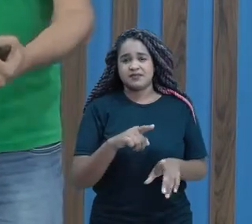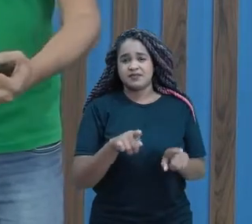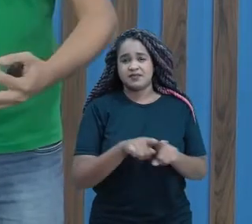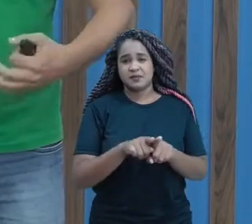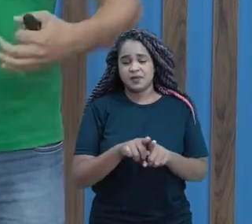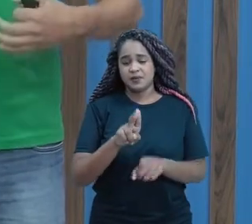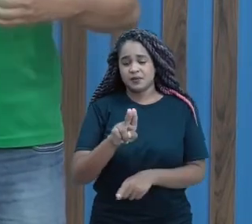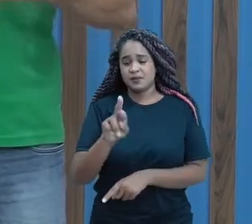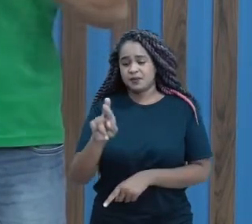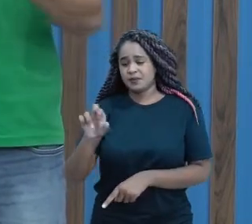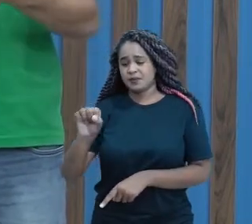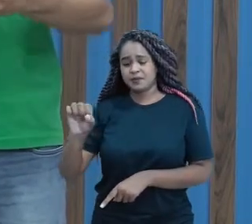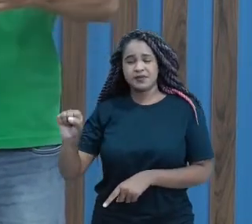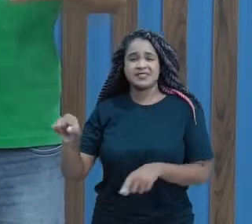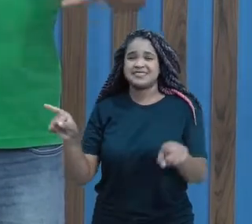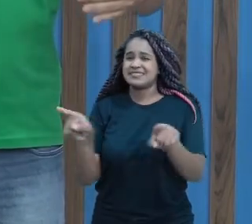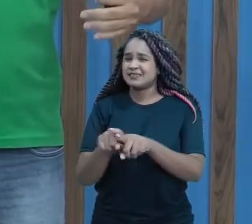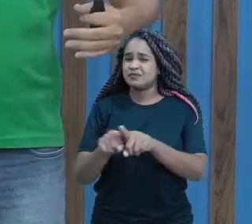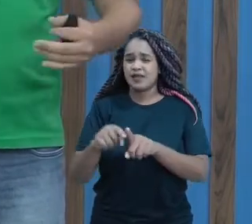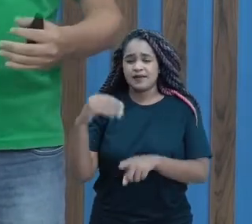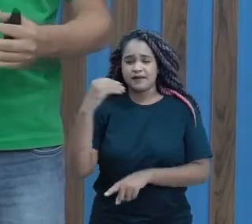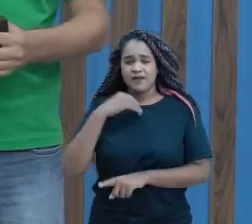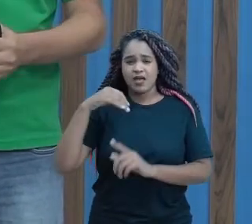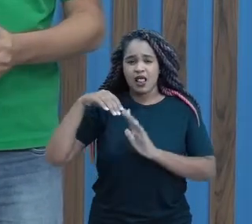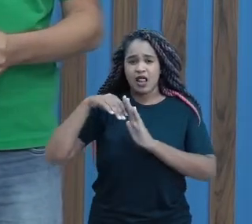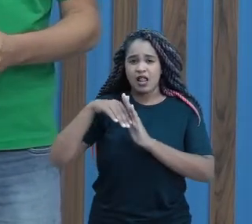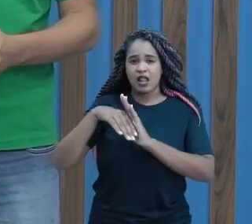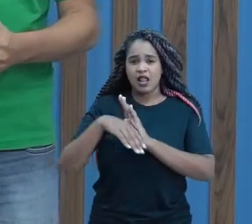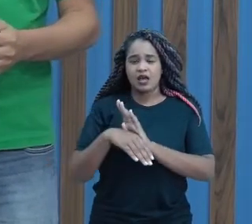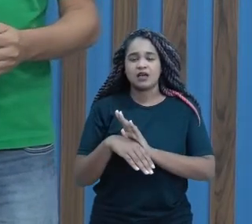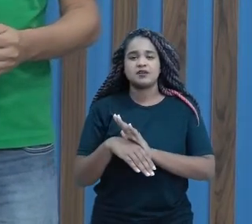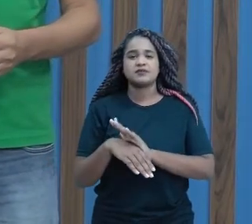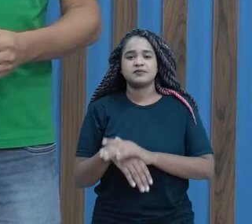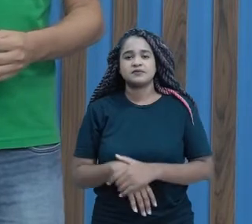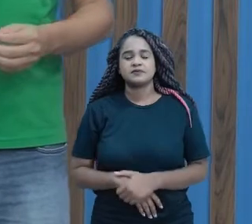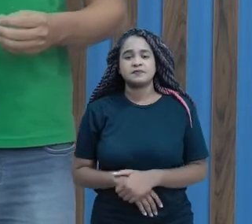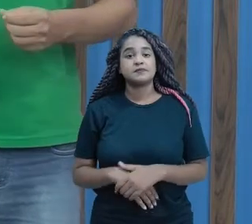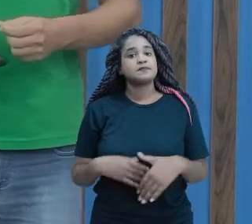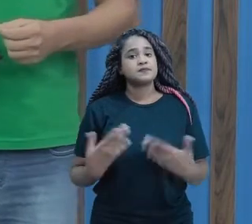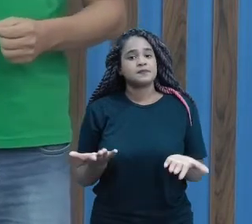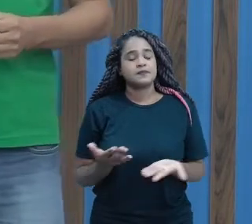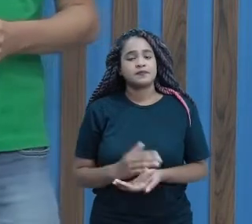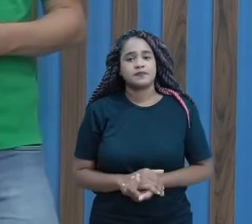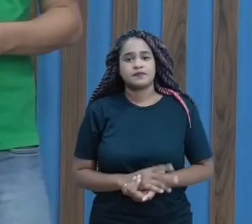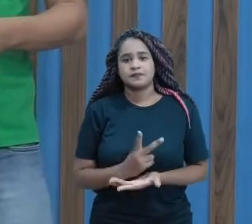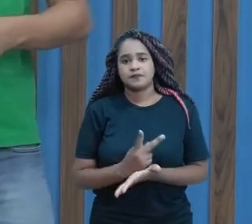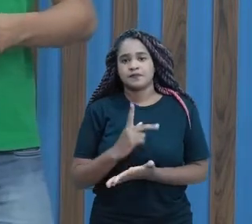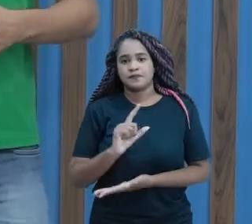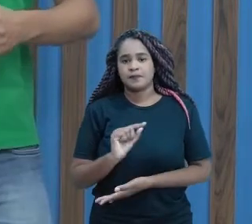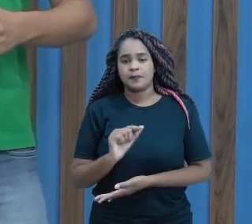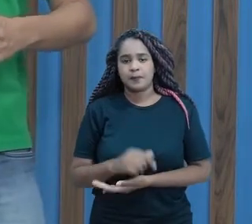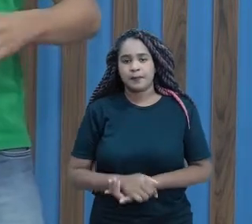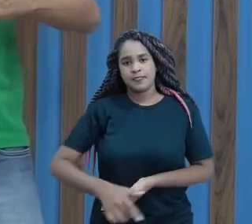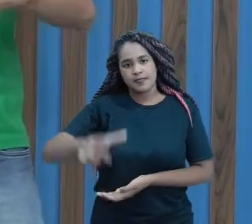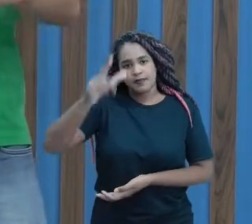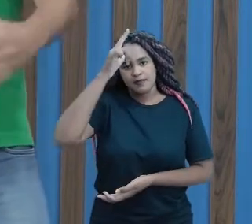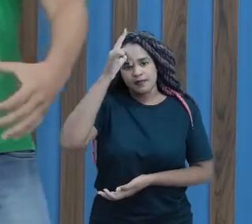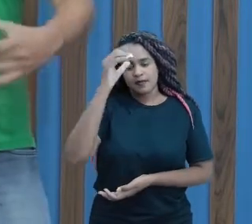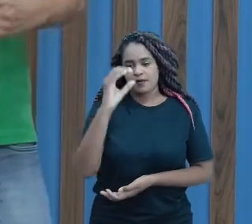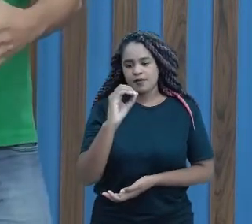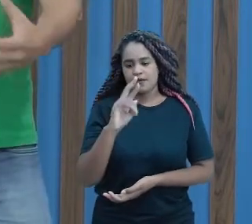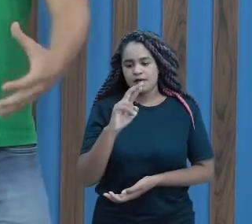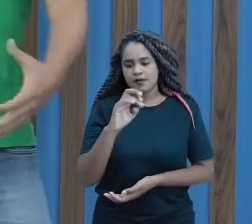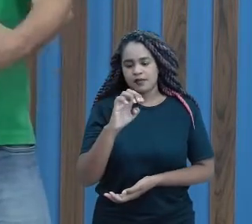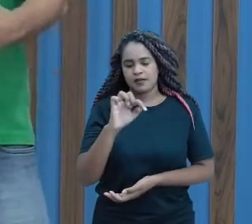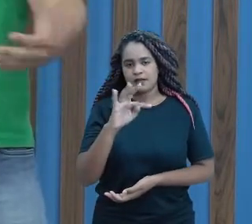de extensão, né, a política de abertura mesmo na União Soviética, então isso vai fazer com que a Alemanha Oriental já não tivesse